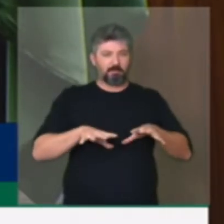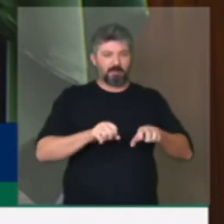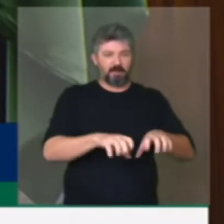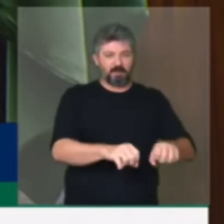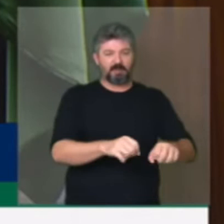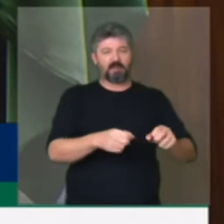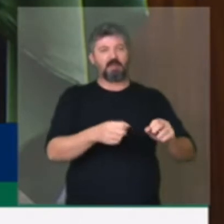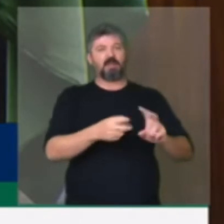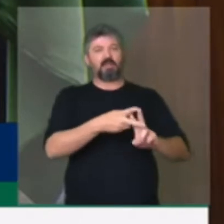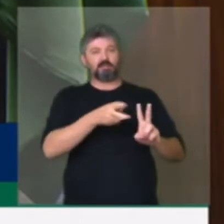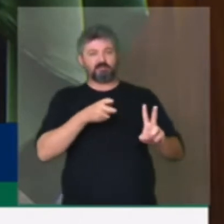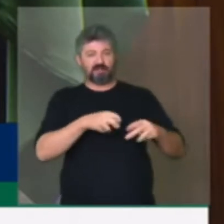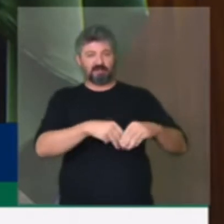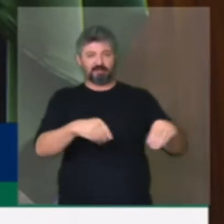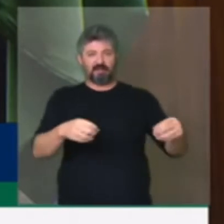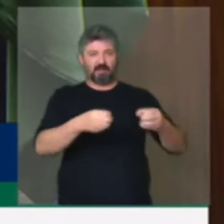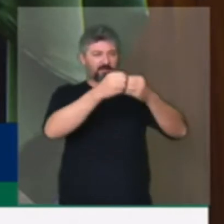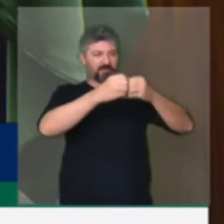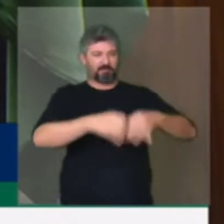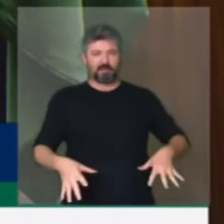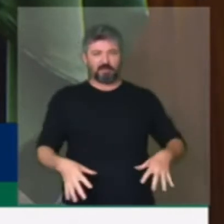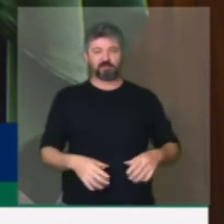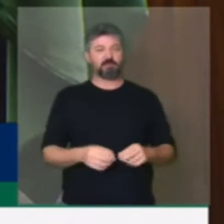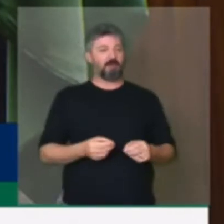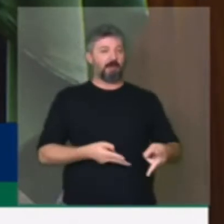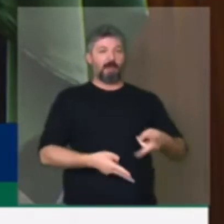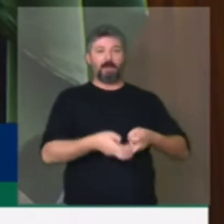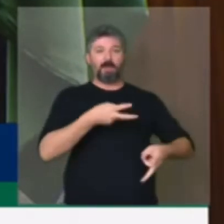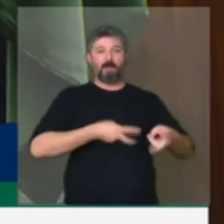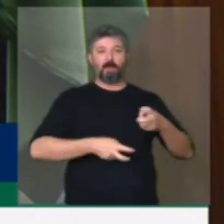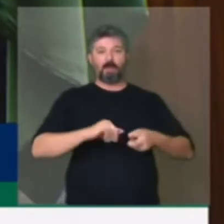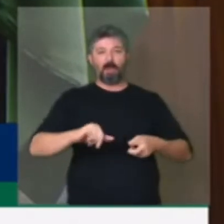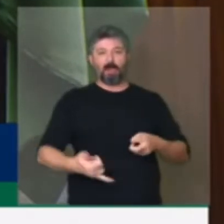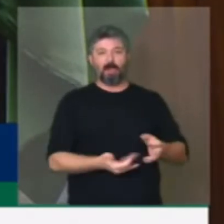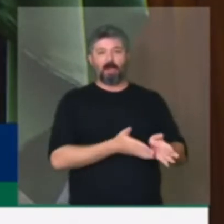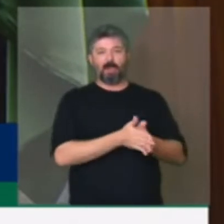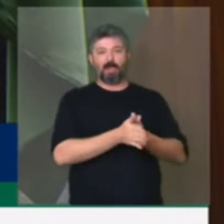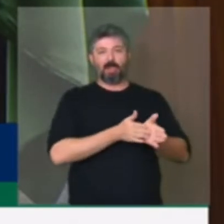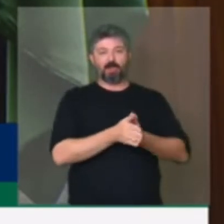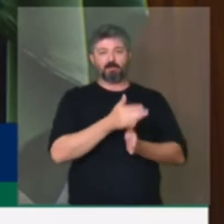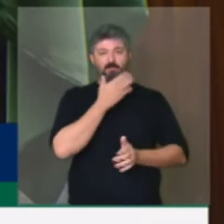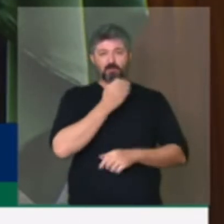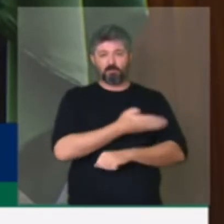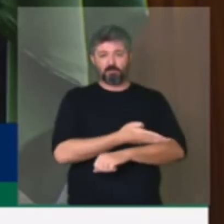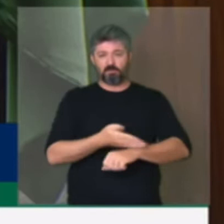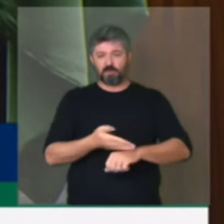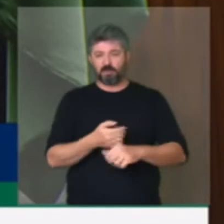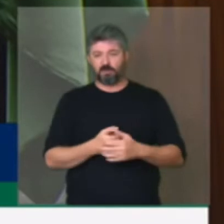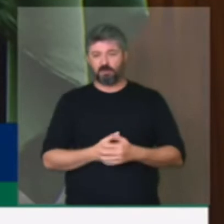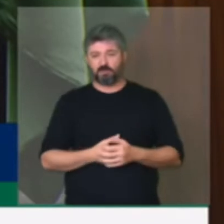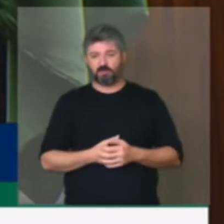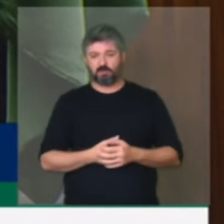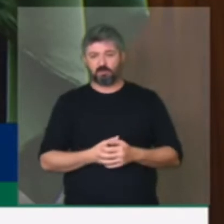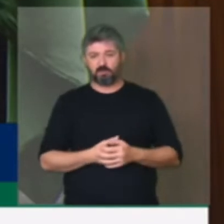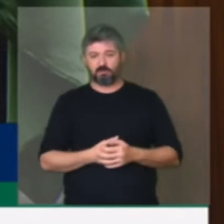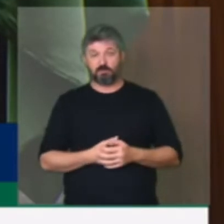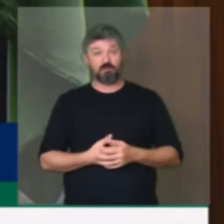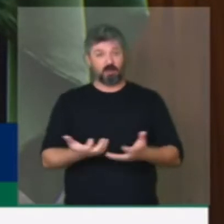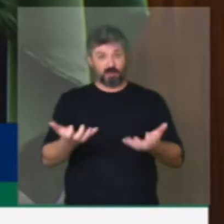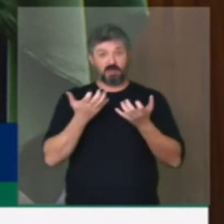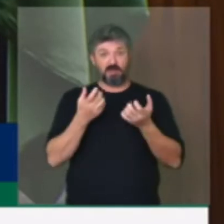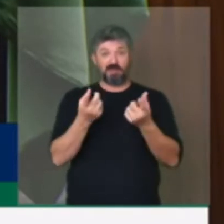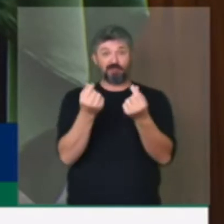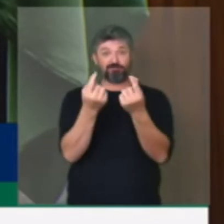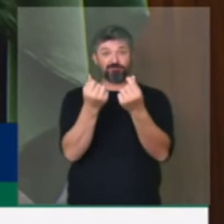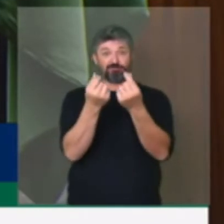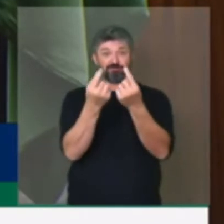novamente sejam destruídas, sejam exploradas pelo homem branco, que quer dinheiro,